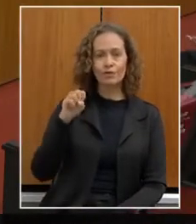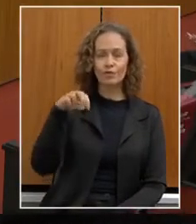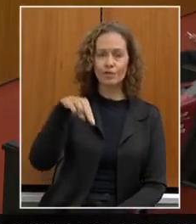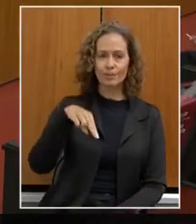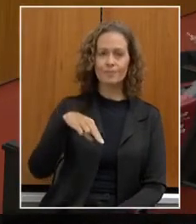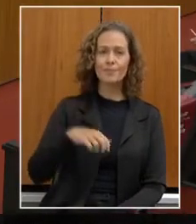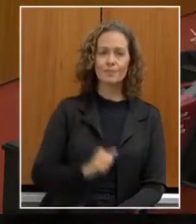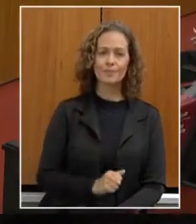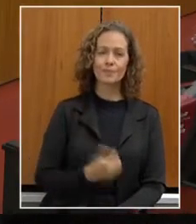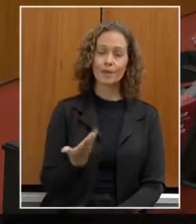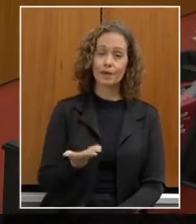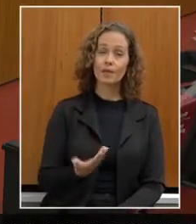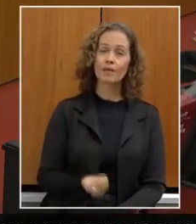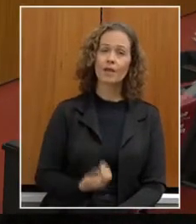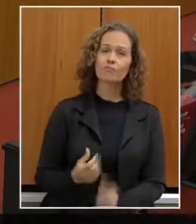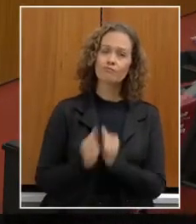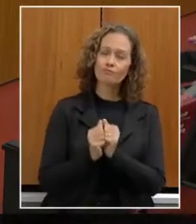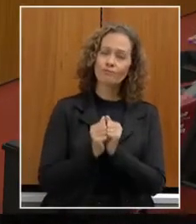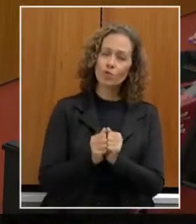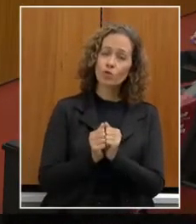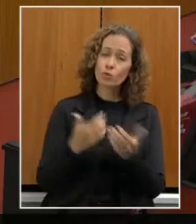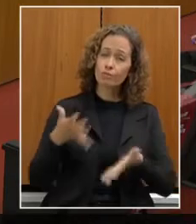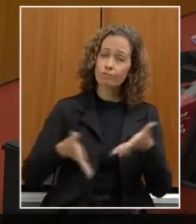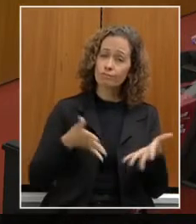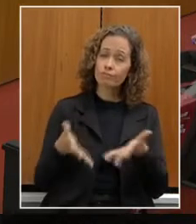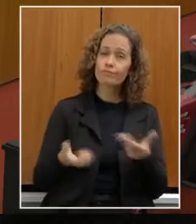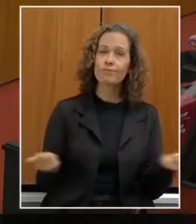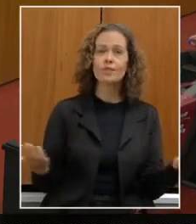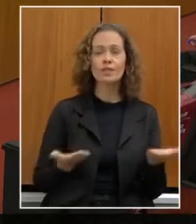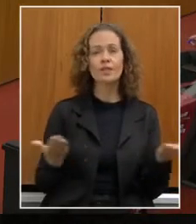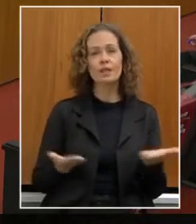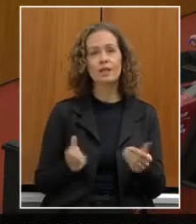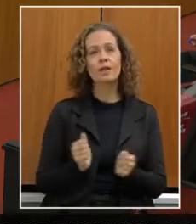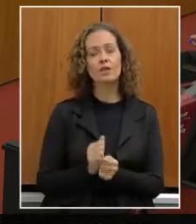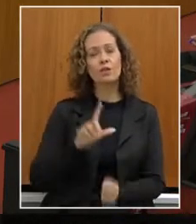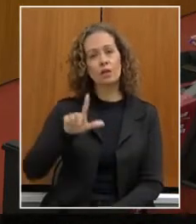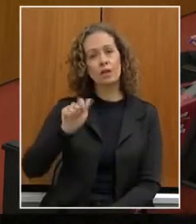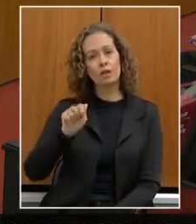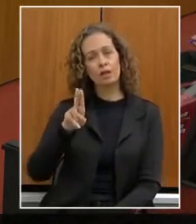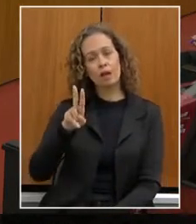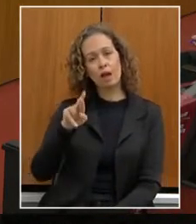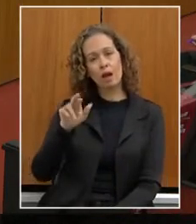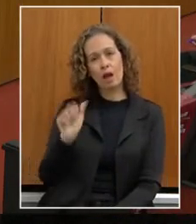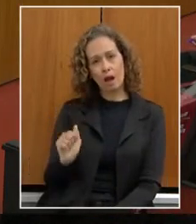pela sua participação e passamos a palavra a senhora deputada Laura Serrano